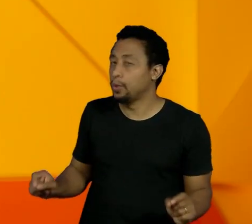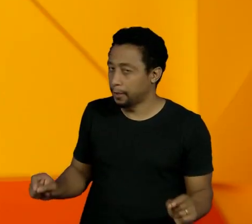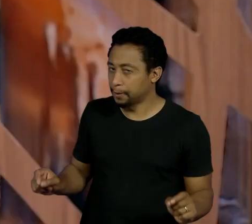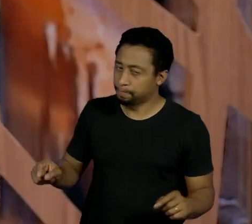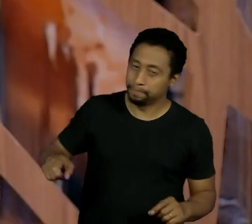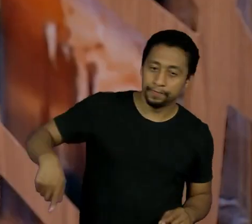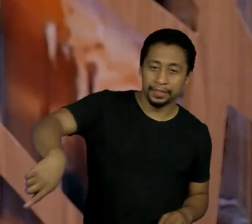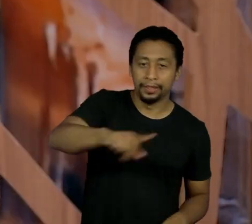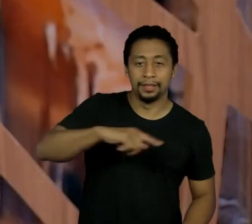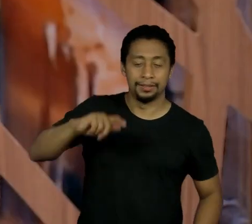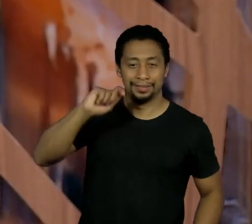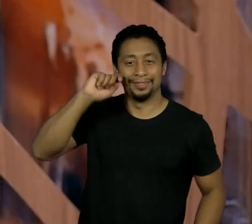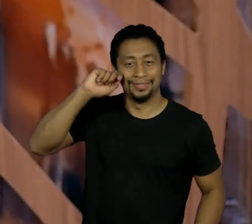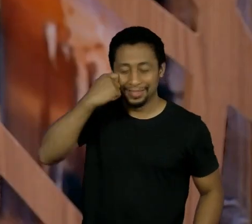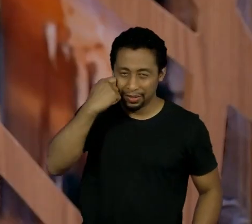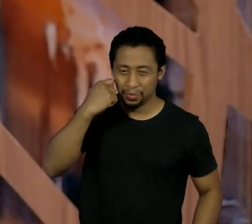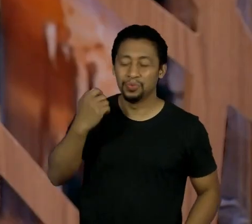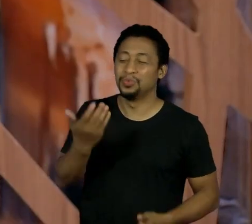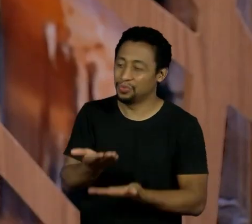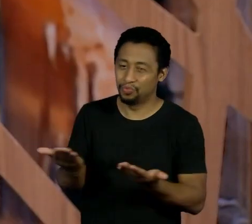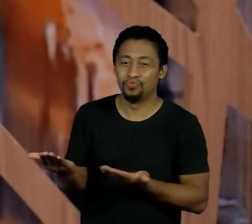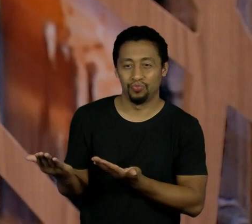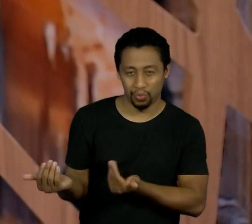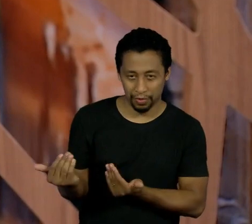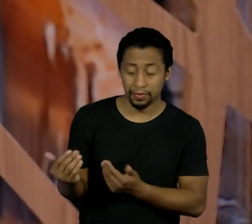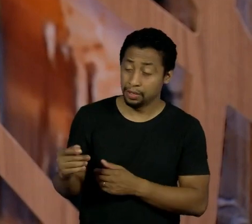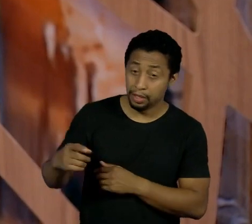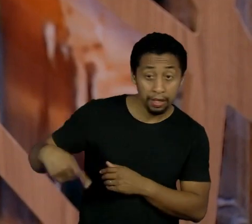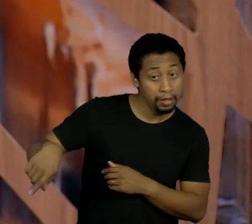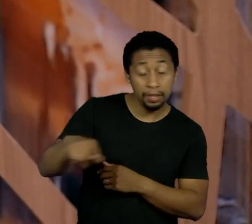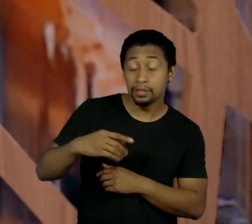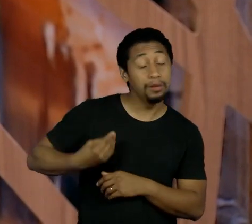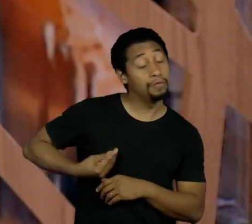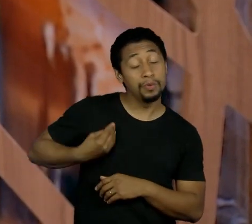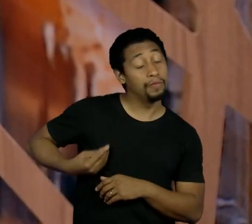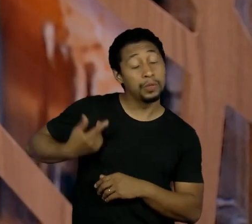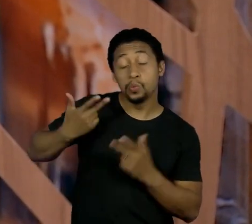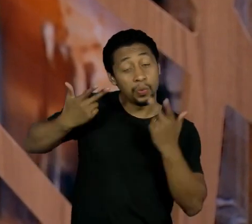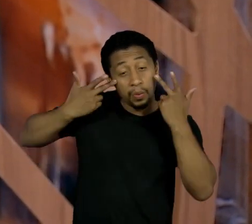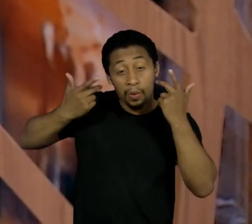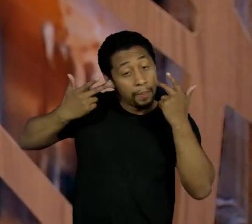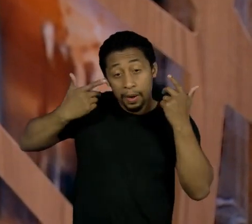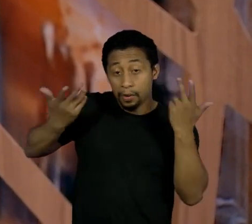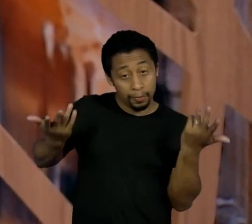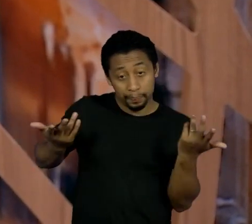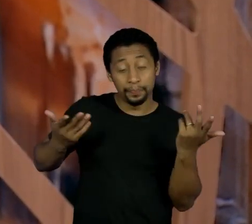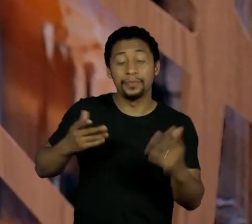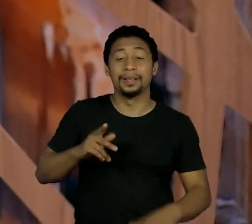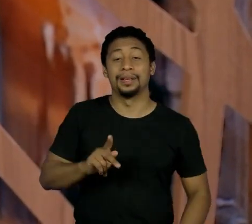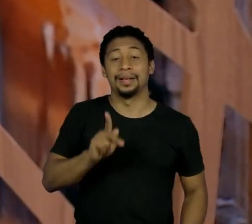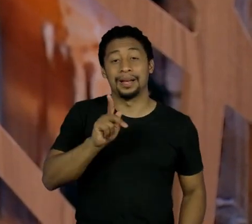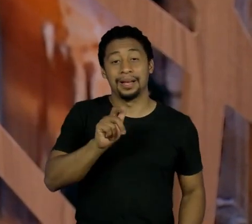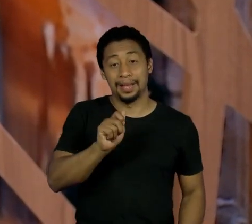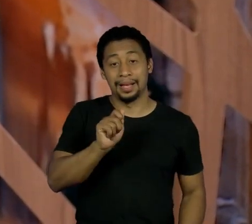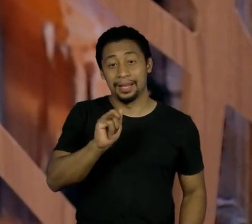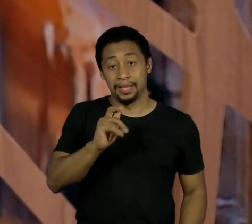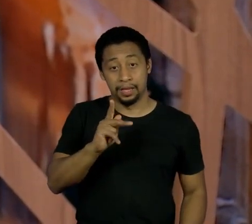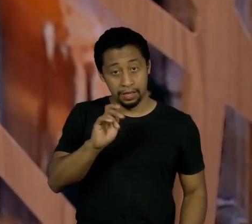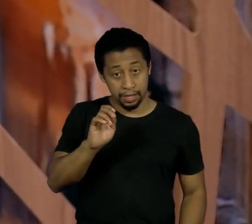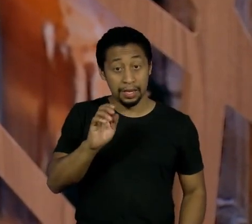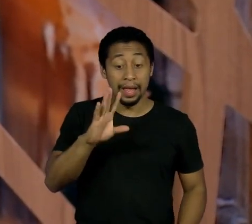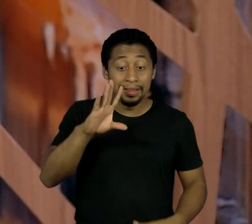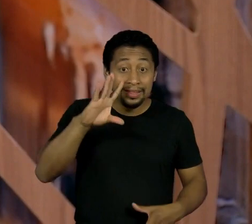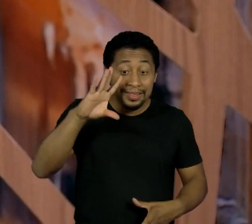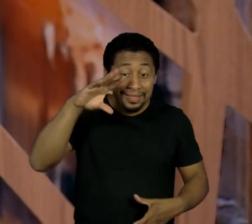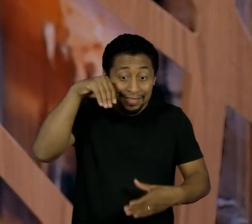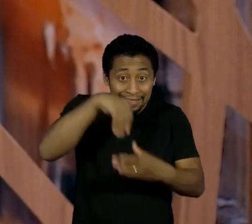e todos, sem exceção, estavam apenas vivendo as suas vidas. O Kaique estava dentro do estacionamento do prédio dele, dentro